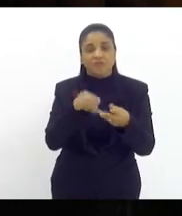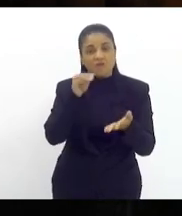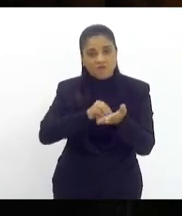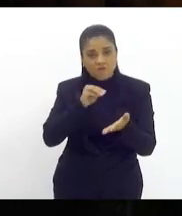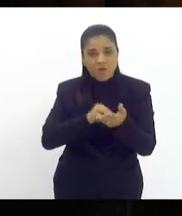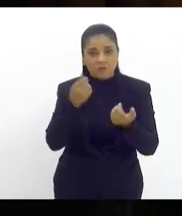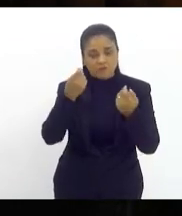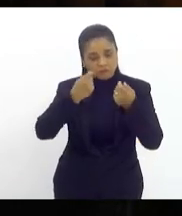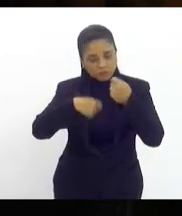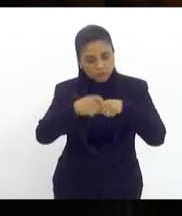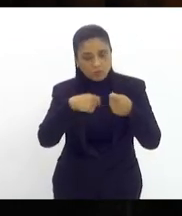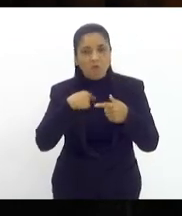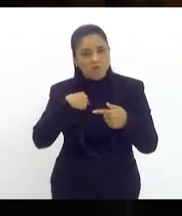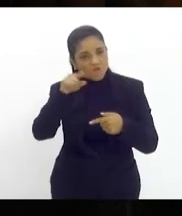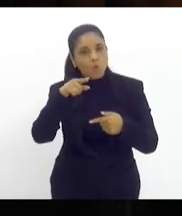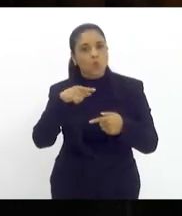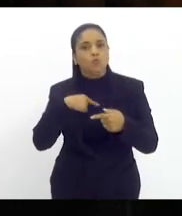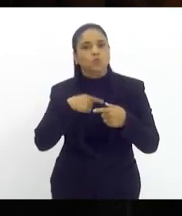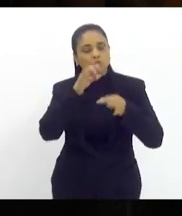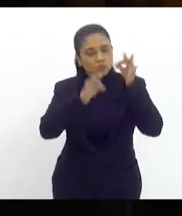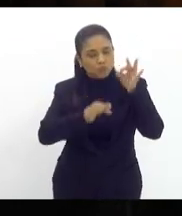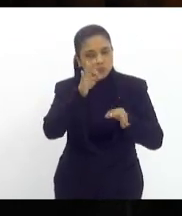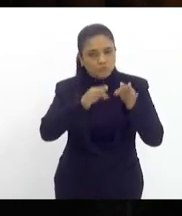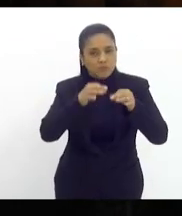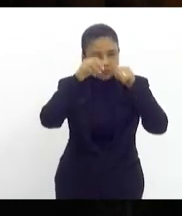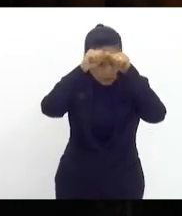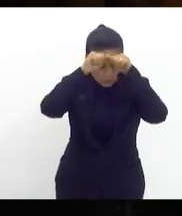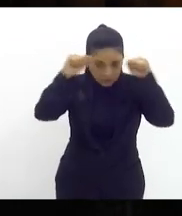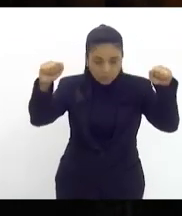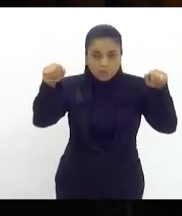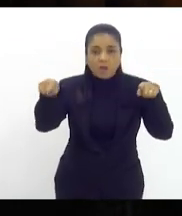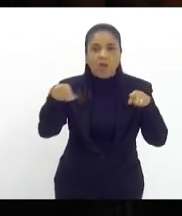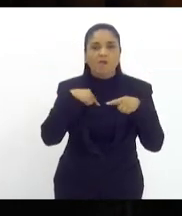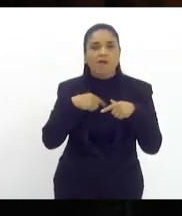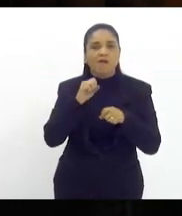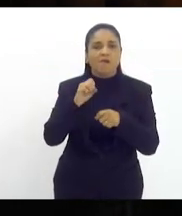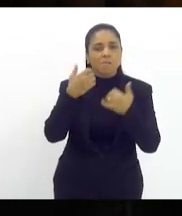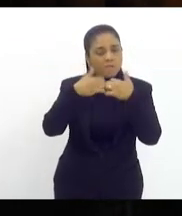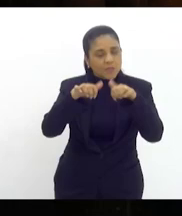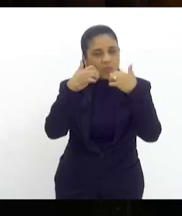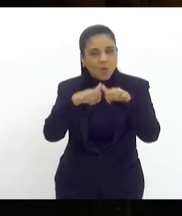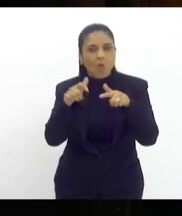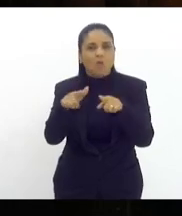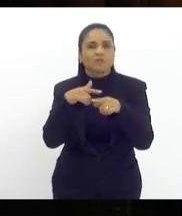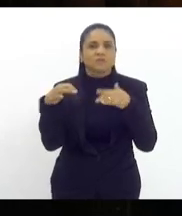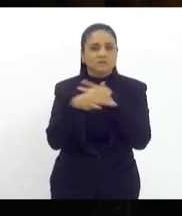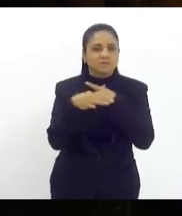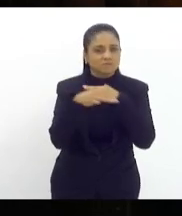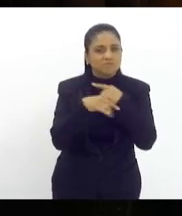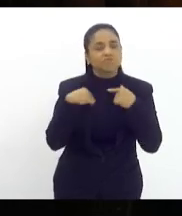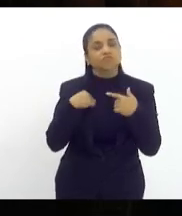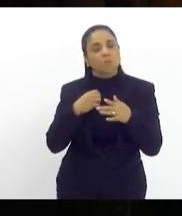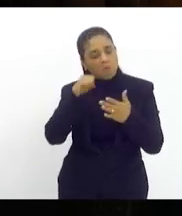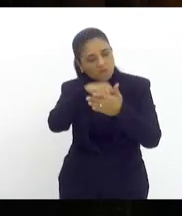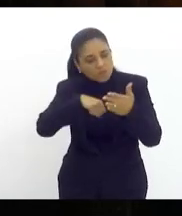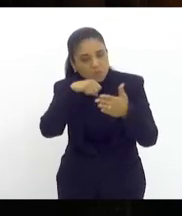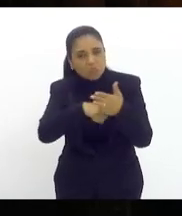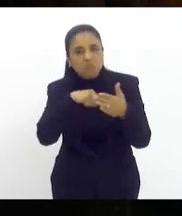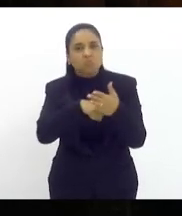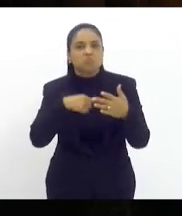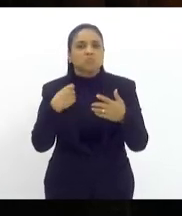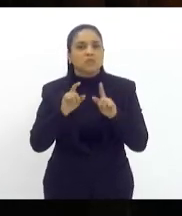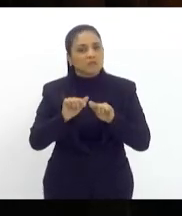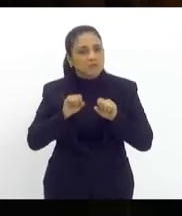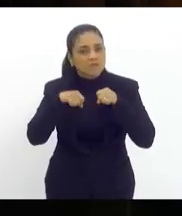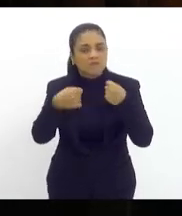por isso que eu fui ao Supremo Tribunal Federal para derrubar a dupla função em Petrópolis no Rio nas cidades como um todo então assim a